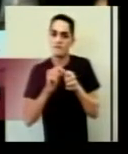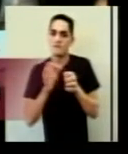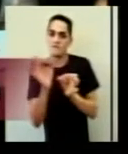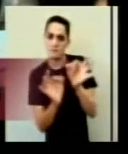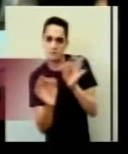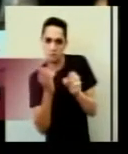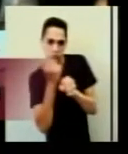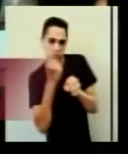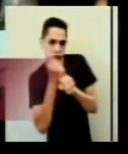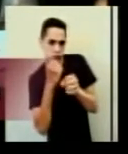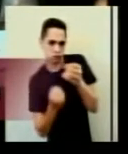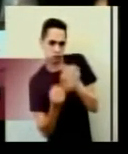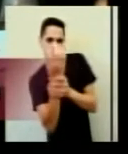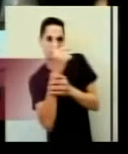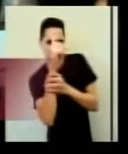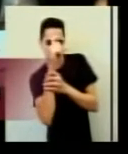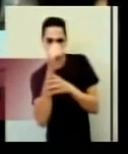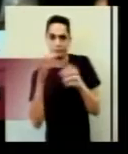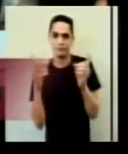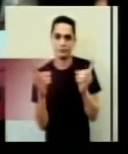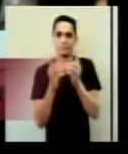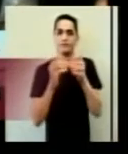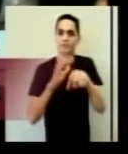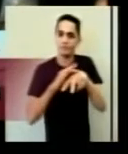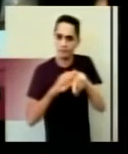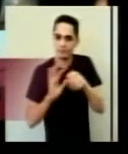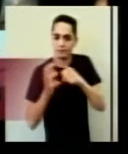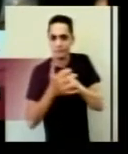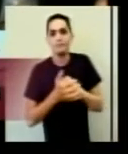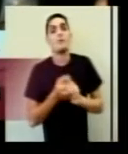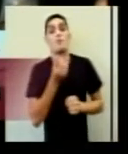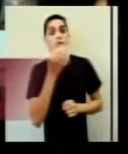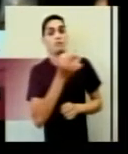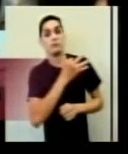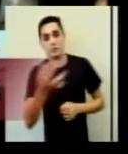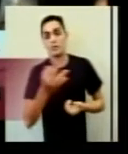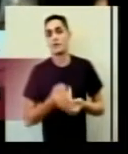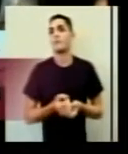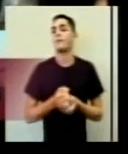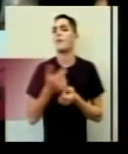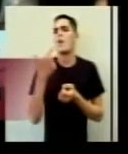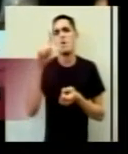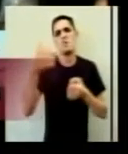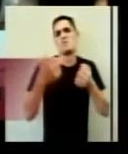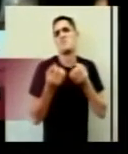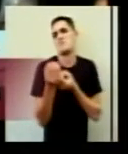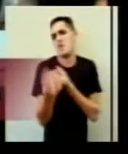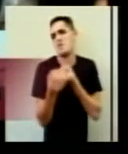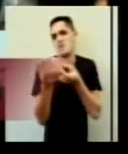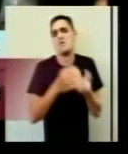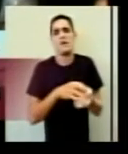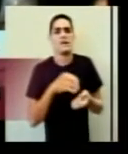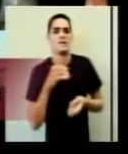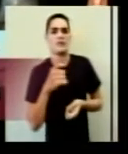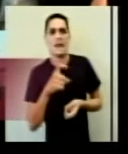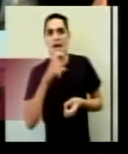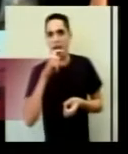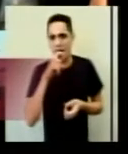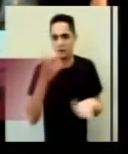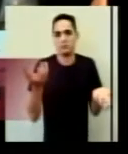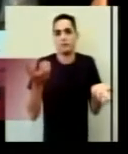feito. Então, nossas unidades, todas elas têm capacidade de atendimento.